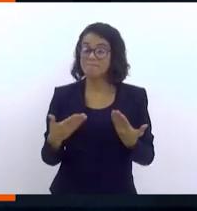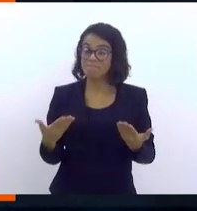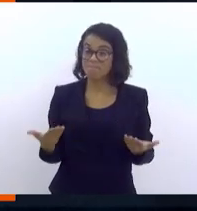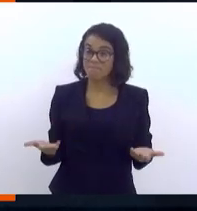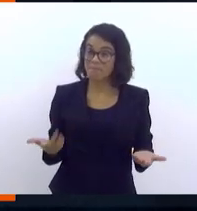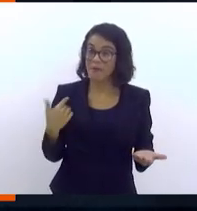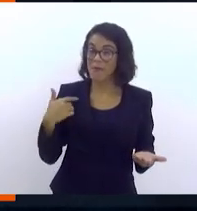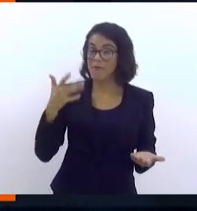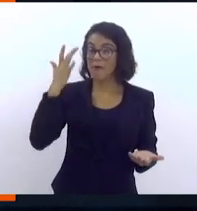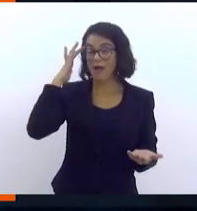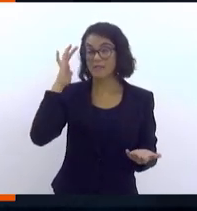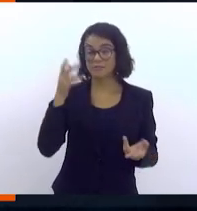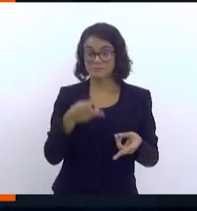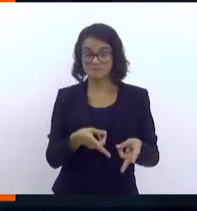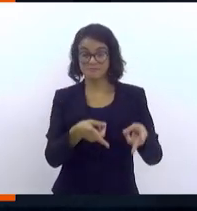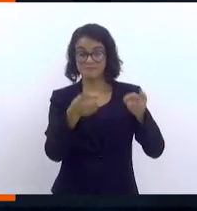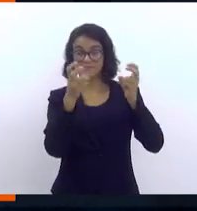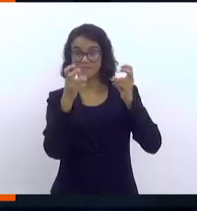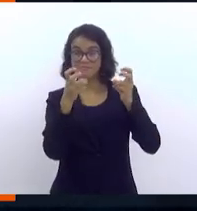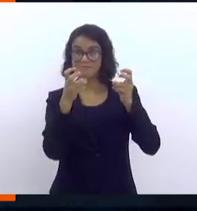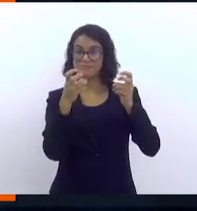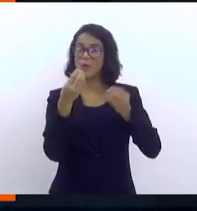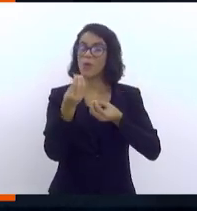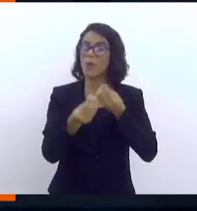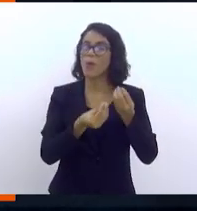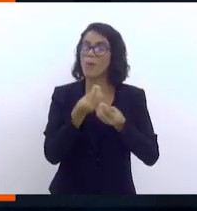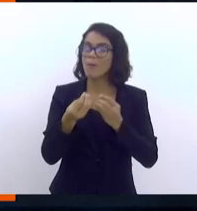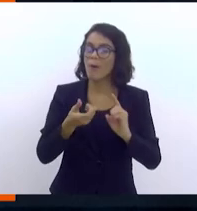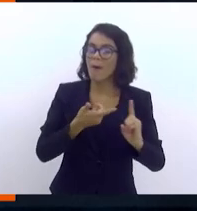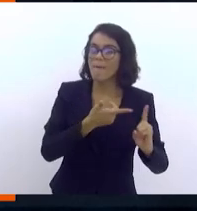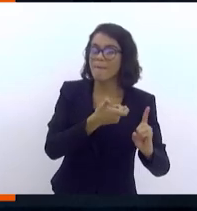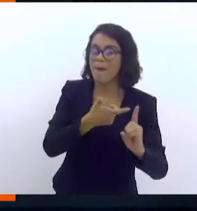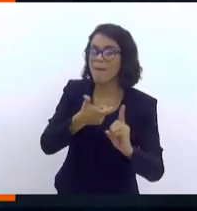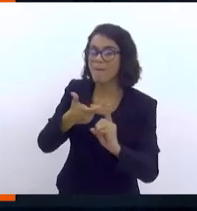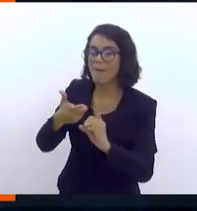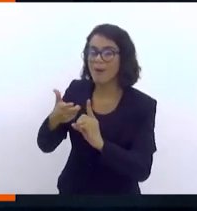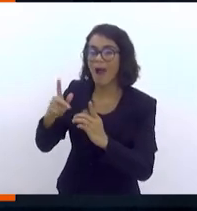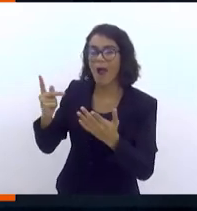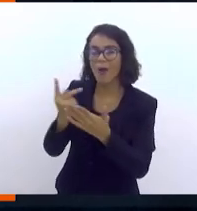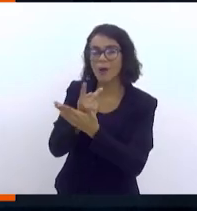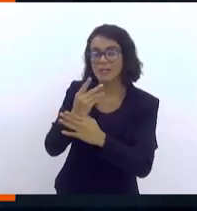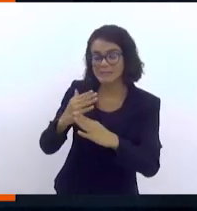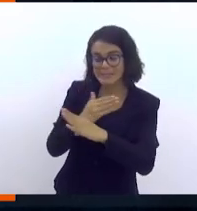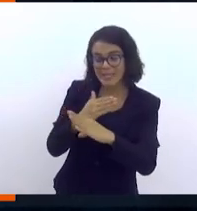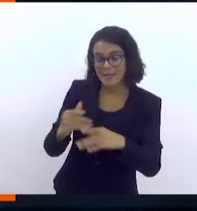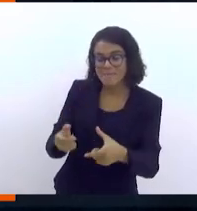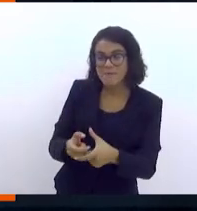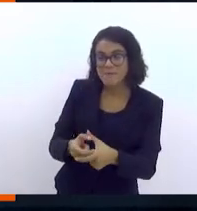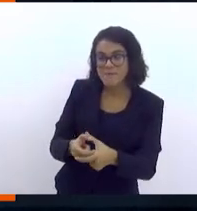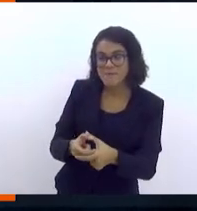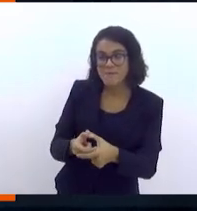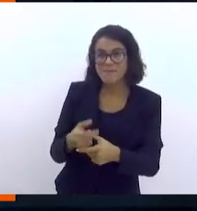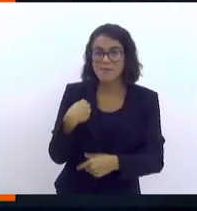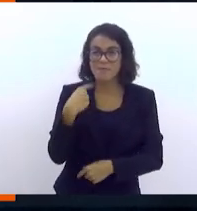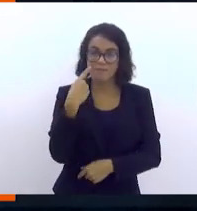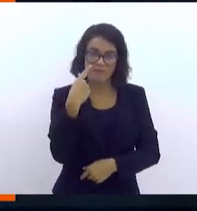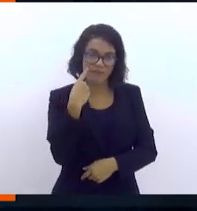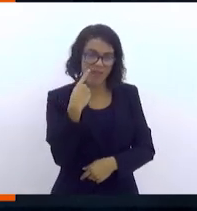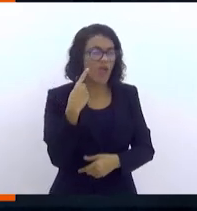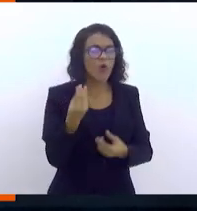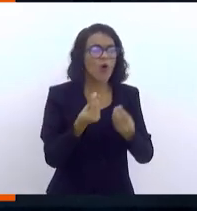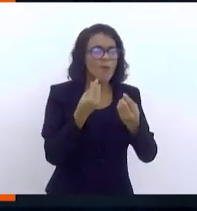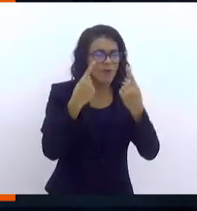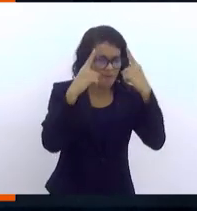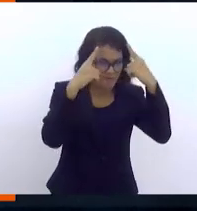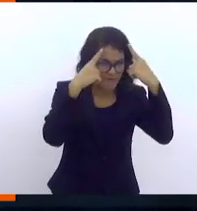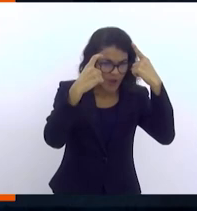fica evidente quando esses ataques acontecem em cidades Muito pequenas porque se a gente for pensar em taxas de violência